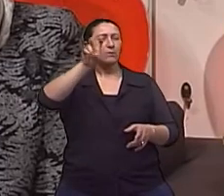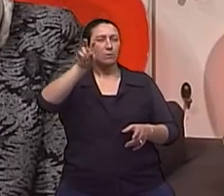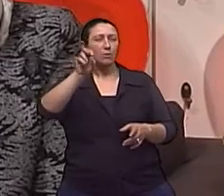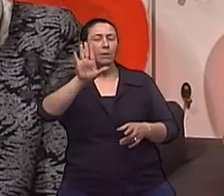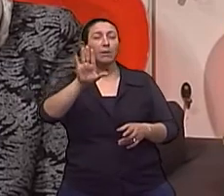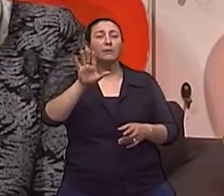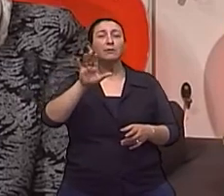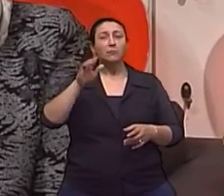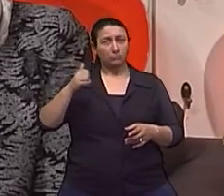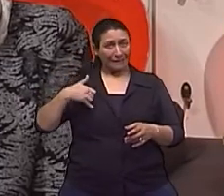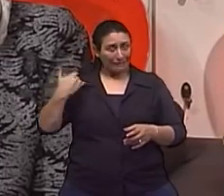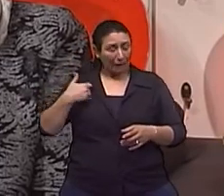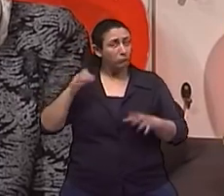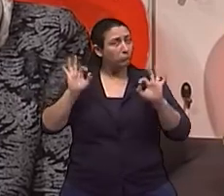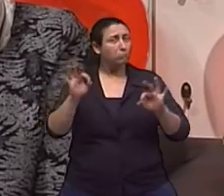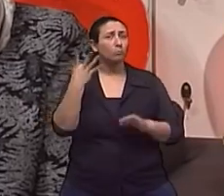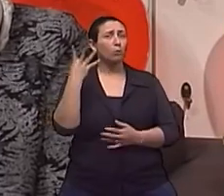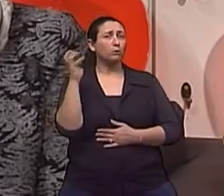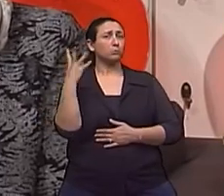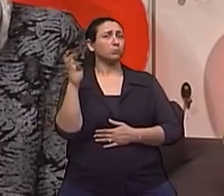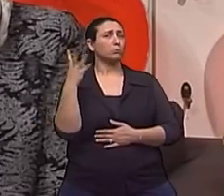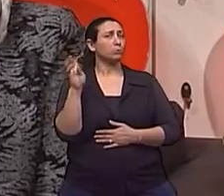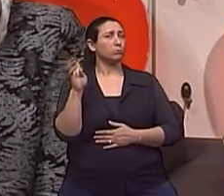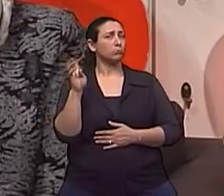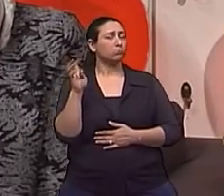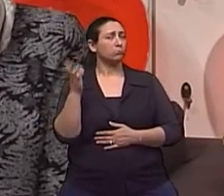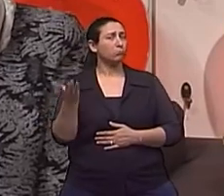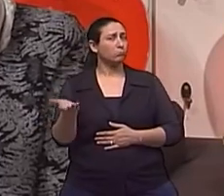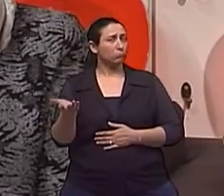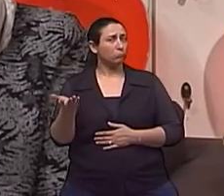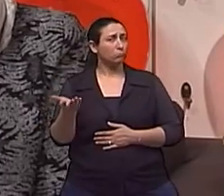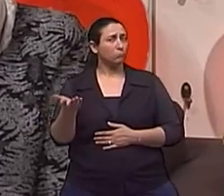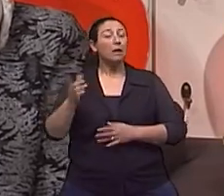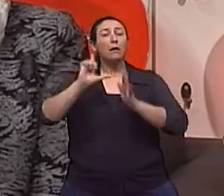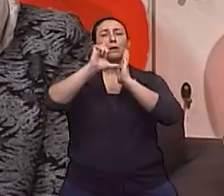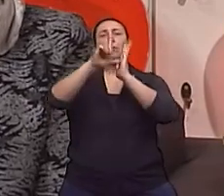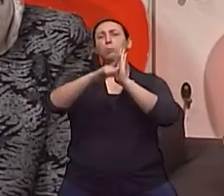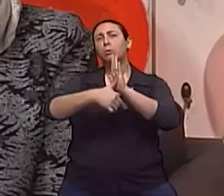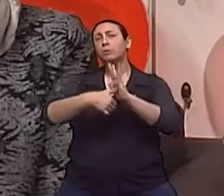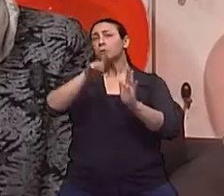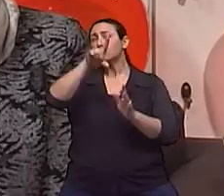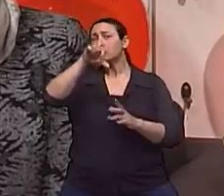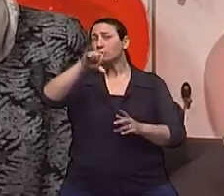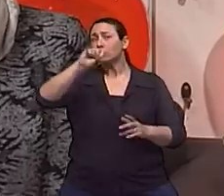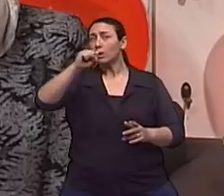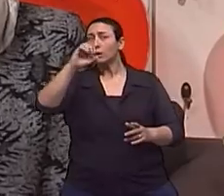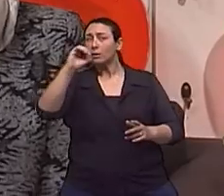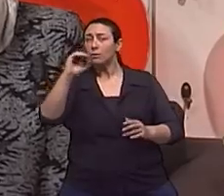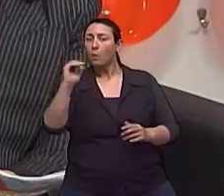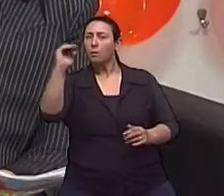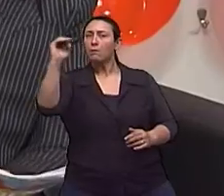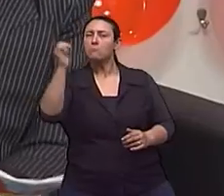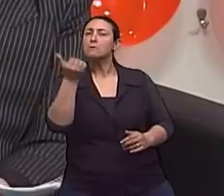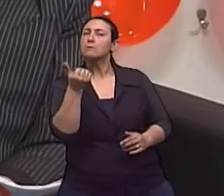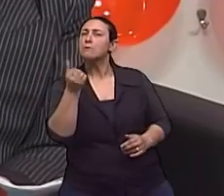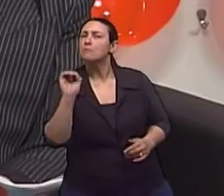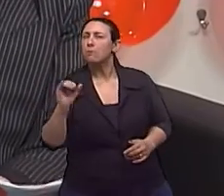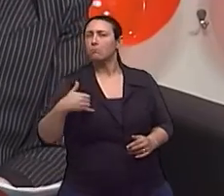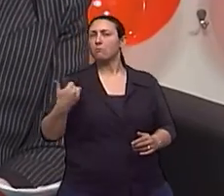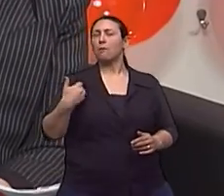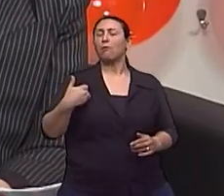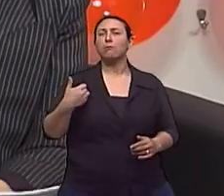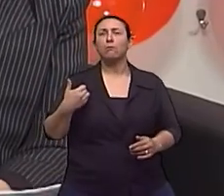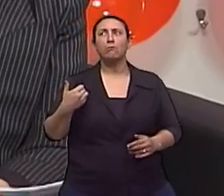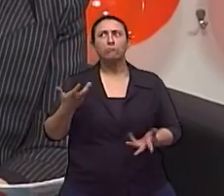anos a a longevidade né na década de 80 era 60 anos o mas aí aí